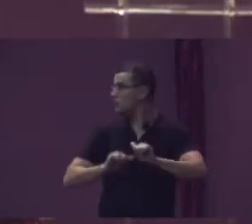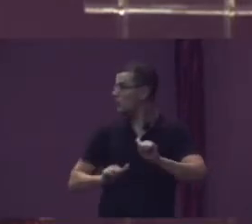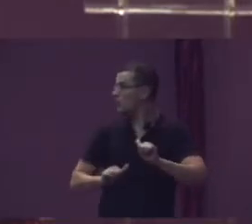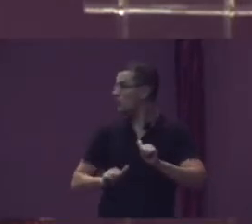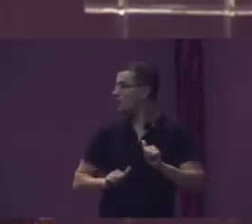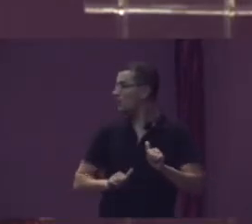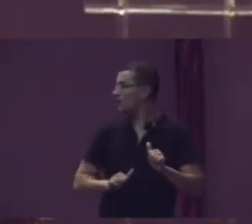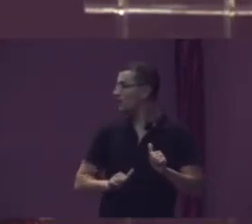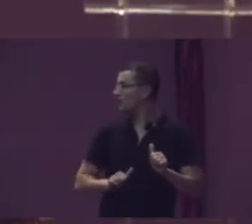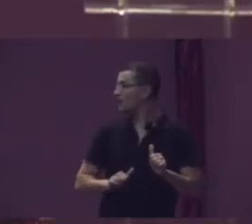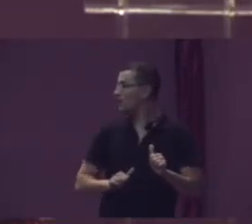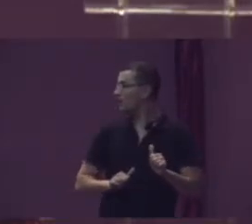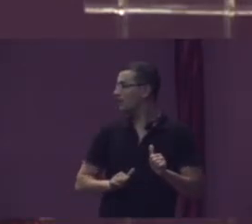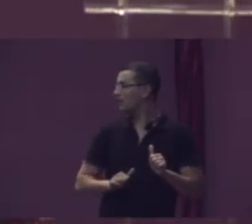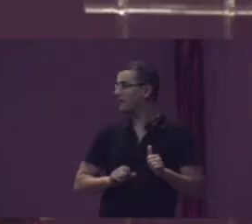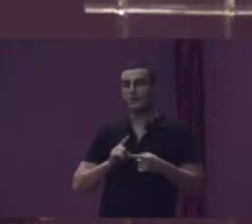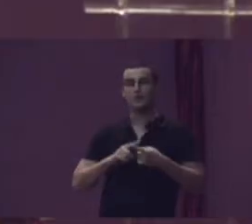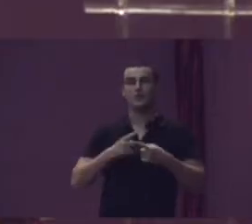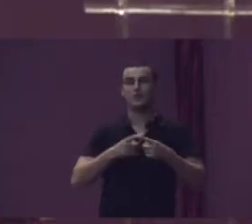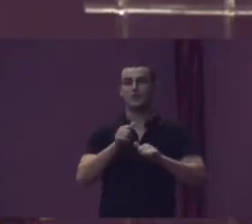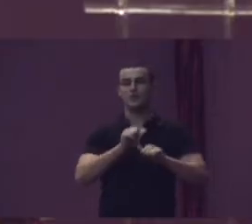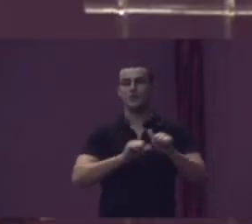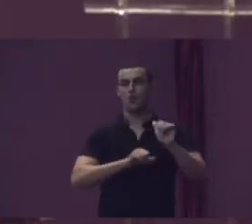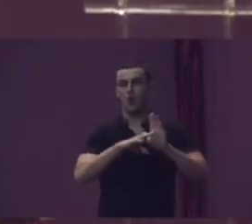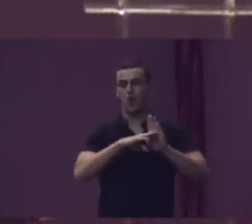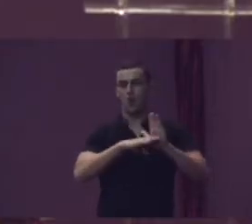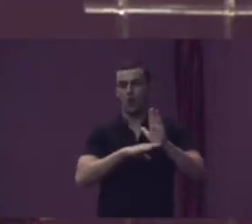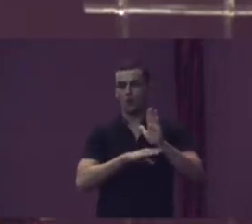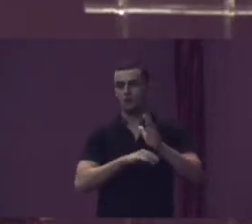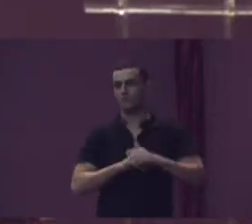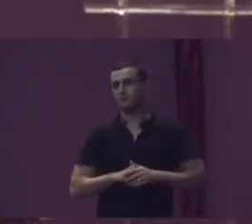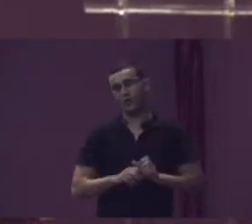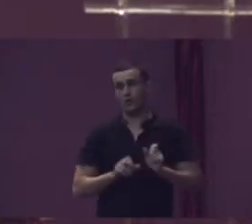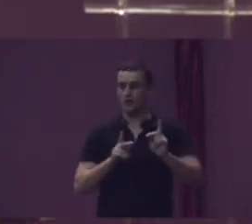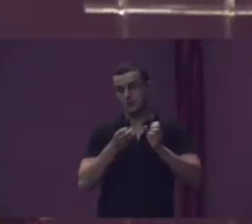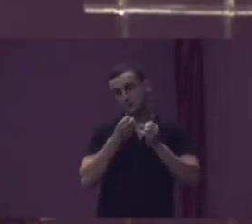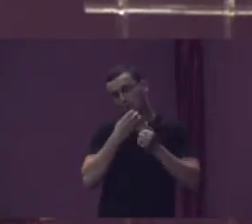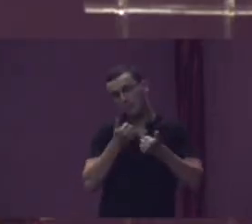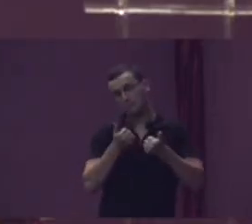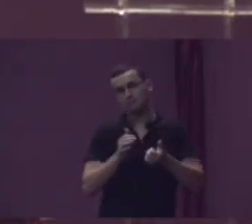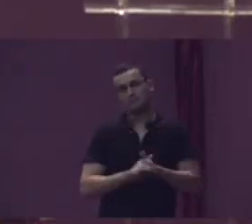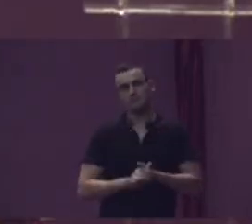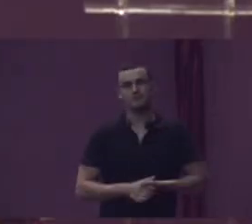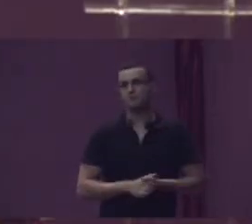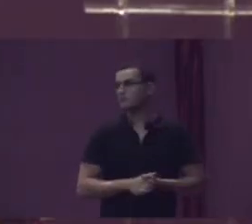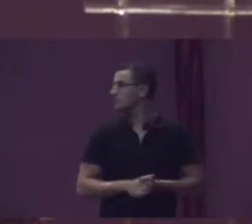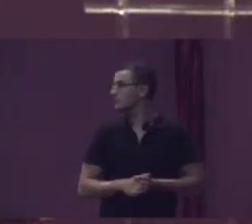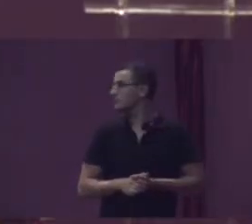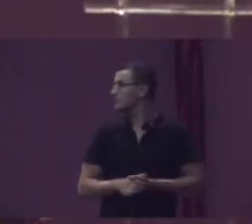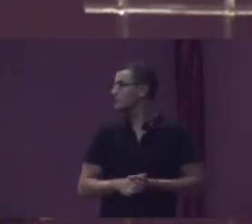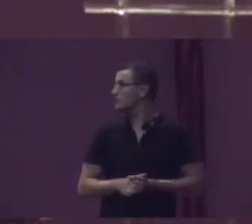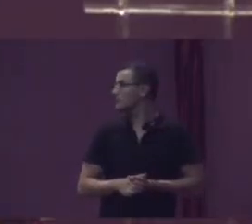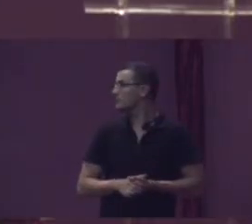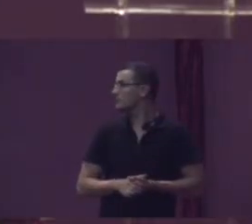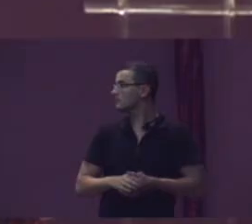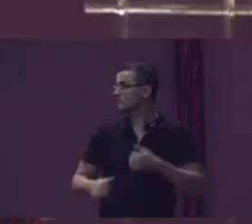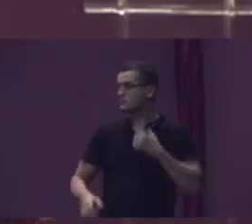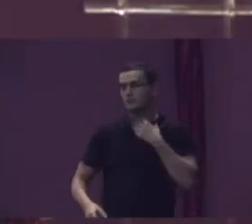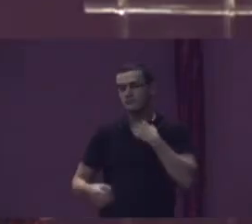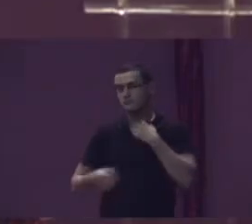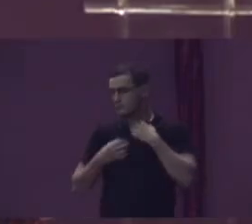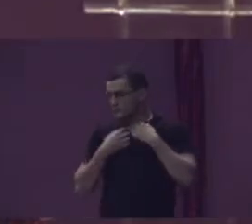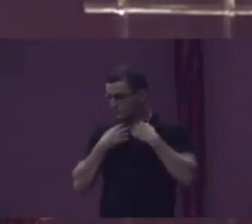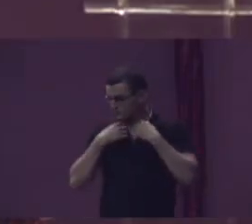Não, eu não vi isso. Nunca me vi. Mas tudo bem. Você vai fazer a